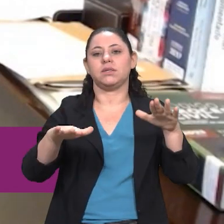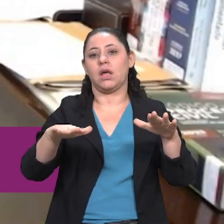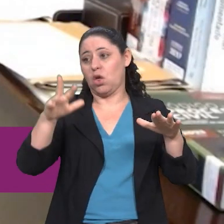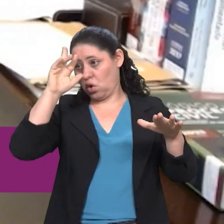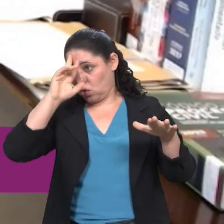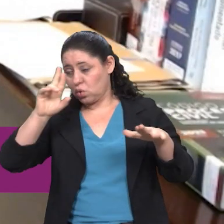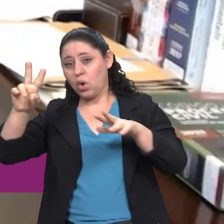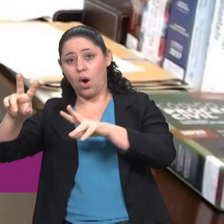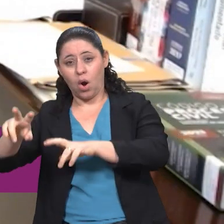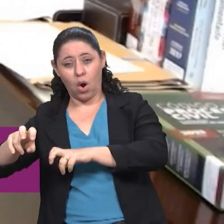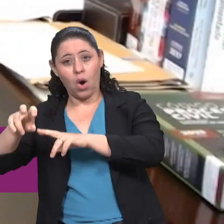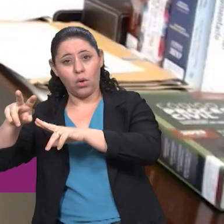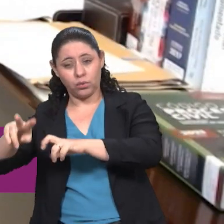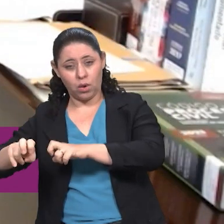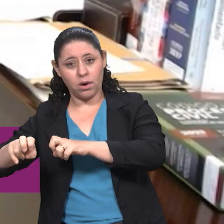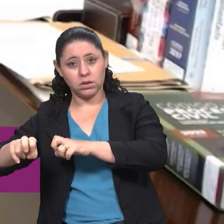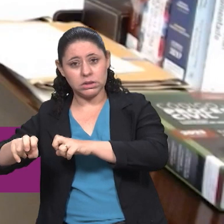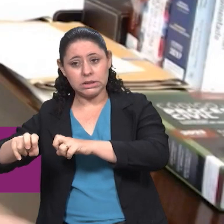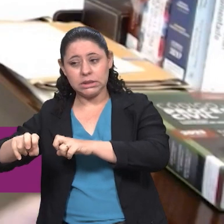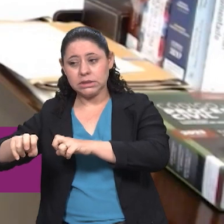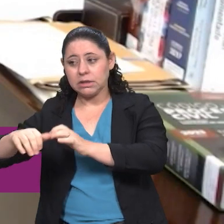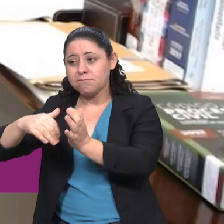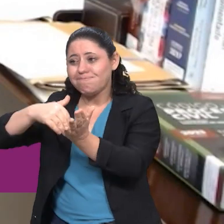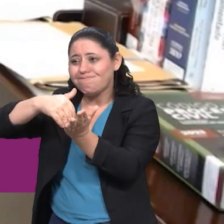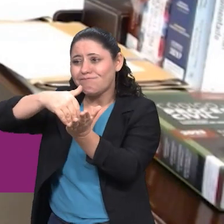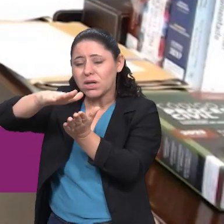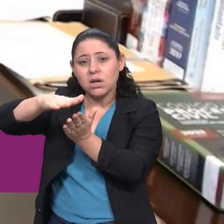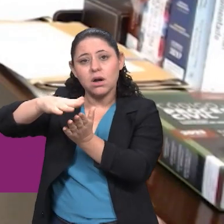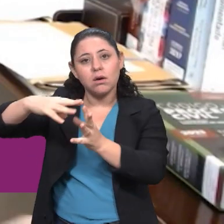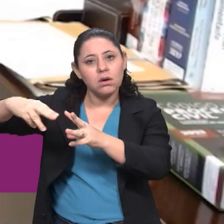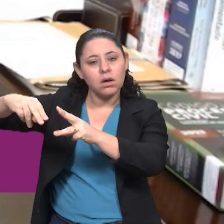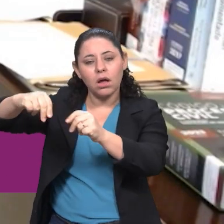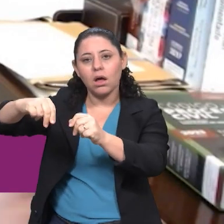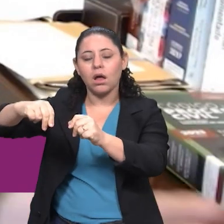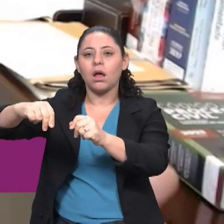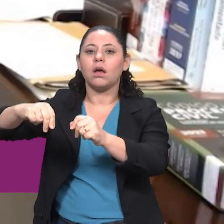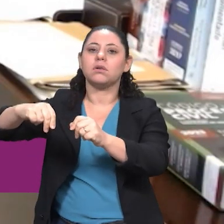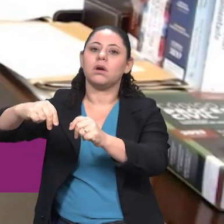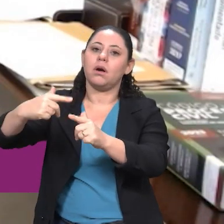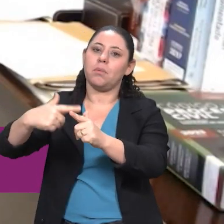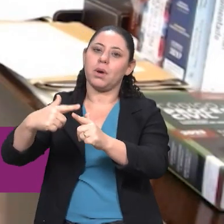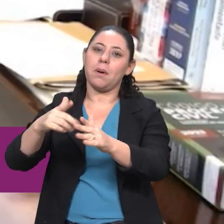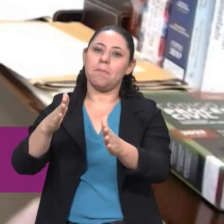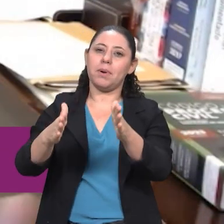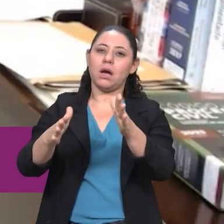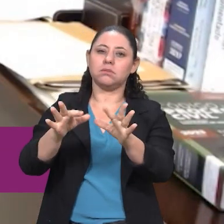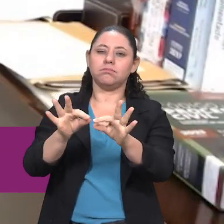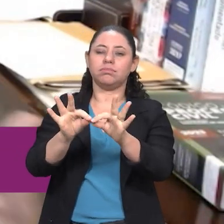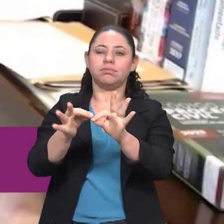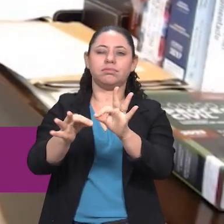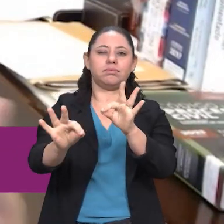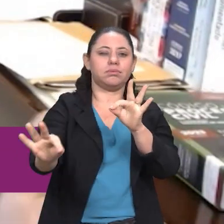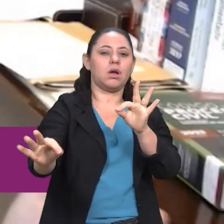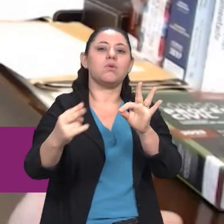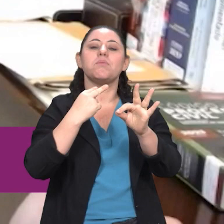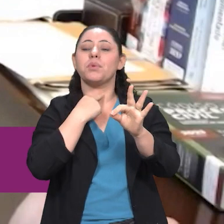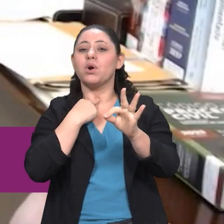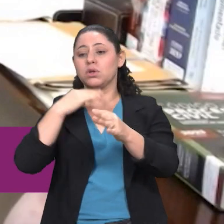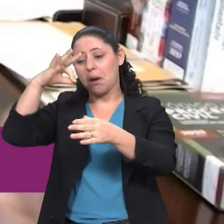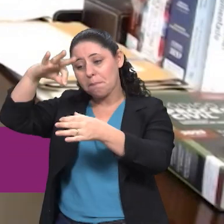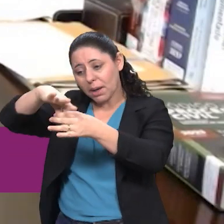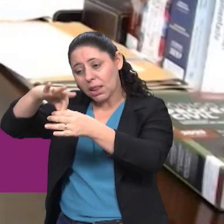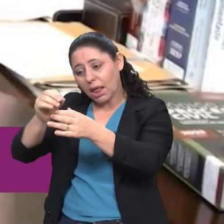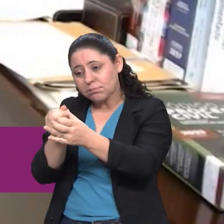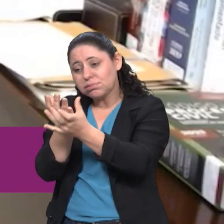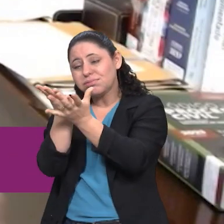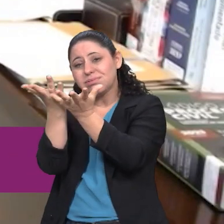rurais desapossados de suas áreas e, consequentemente, por um prazo tão longo, sem poder explorá-las, e numa realidade